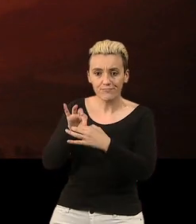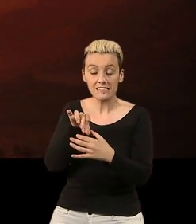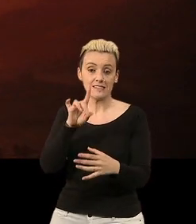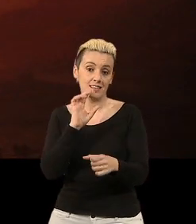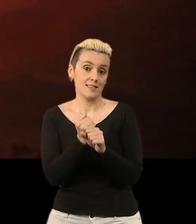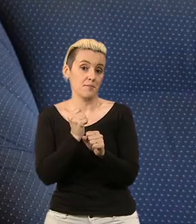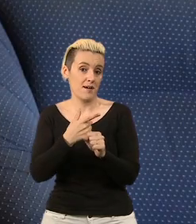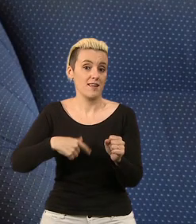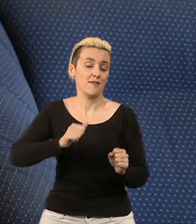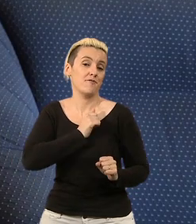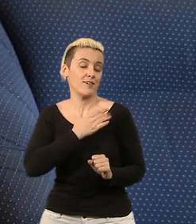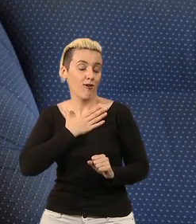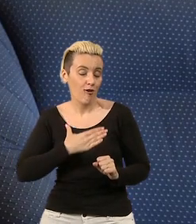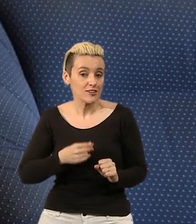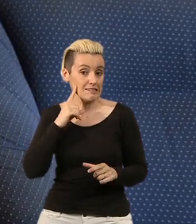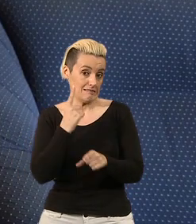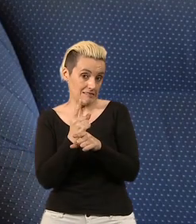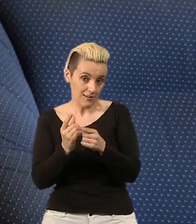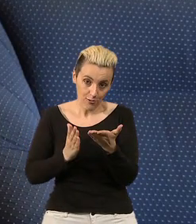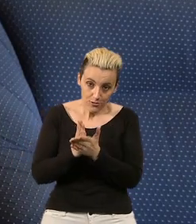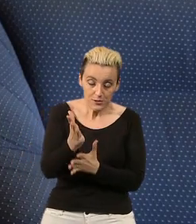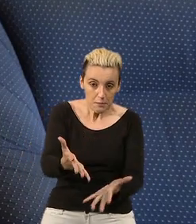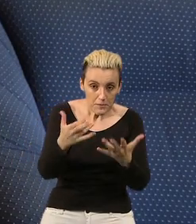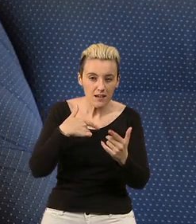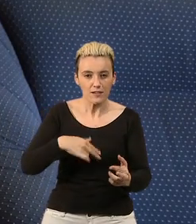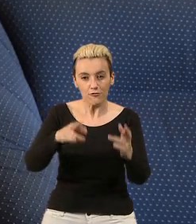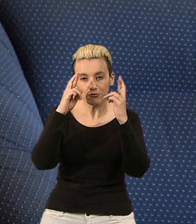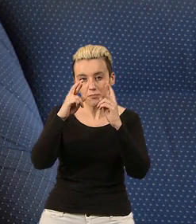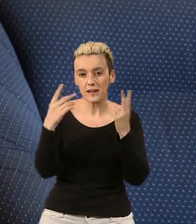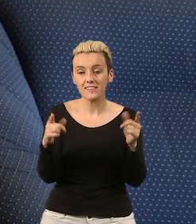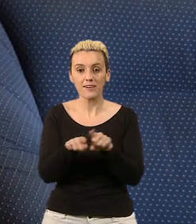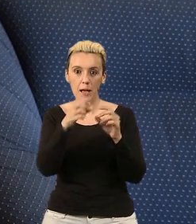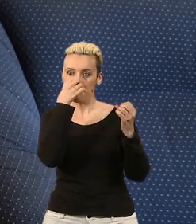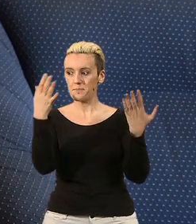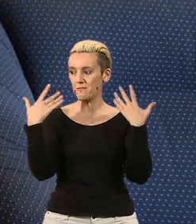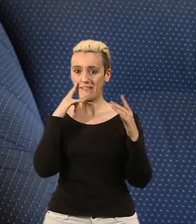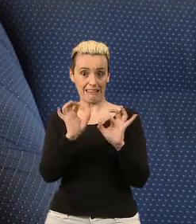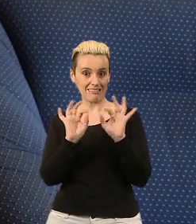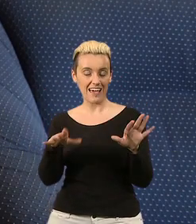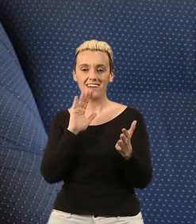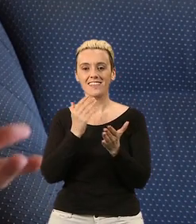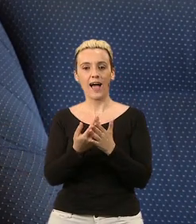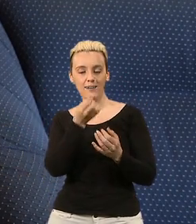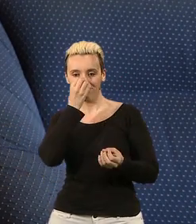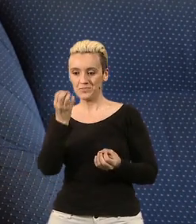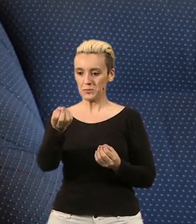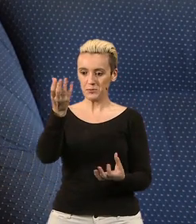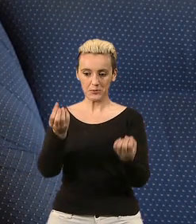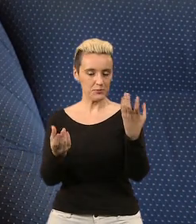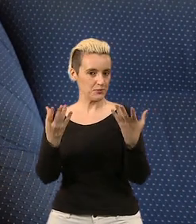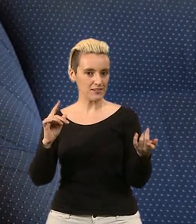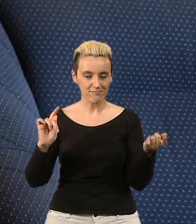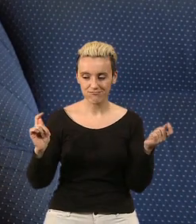trabalho e que nós gostamos de fazer e queremos continuar a fazer. E eu tenho esperança, assim como a primavera, que tudo floresça e que possamos